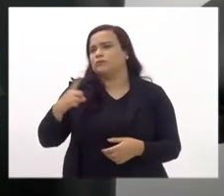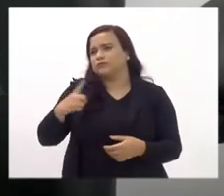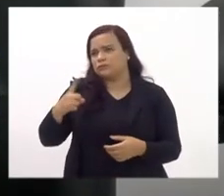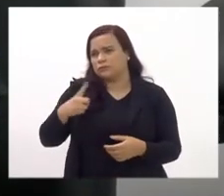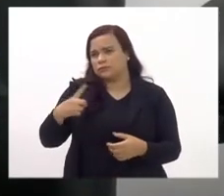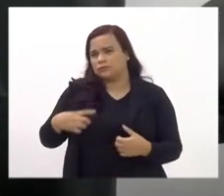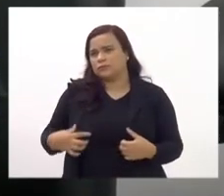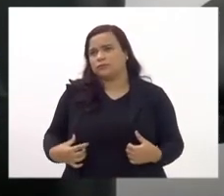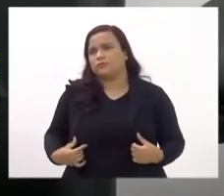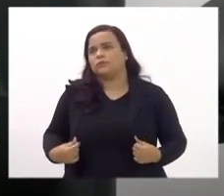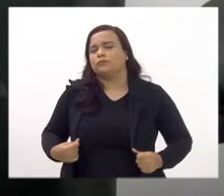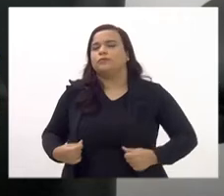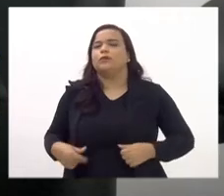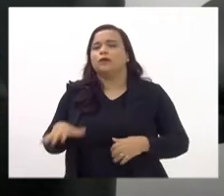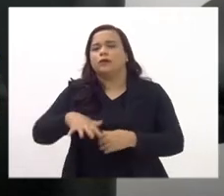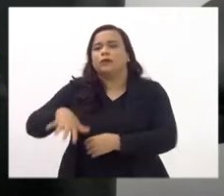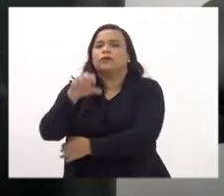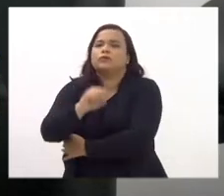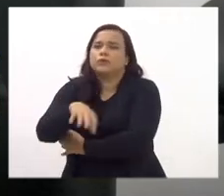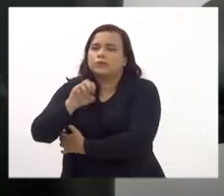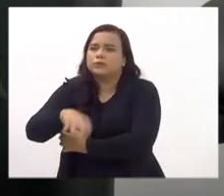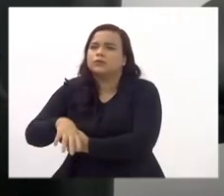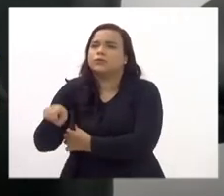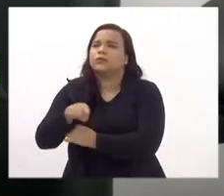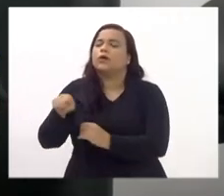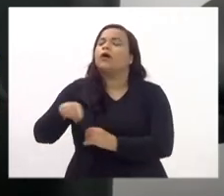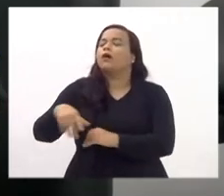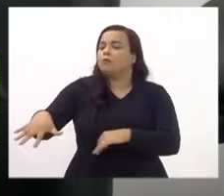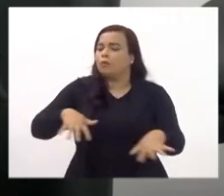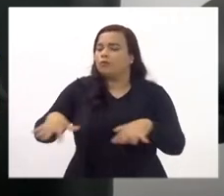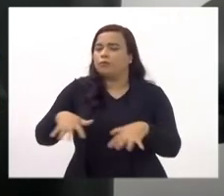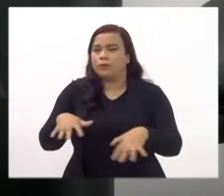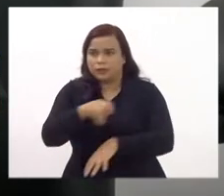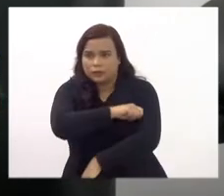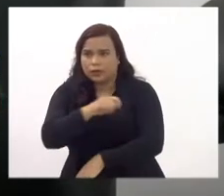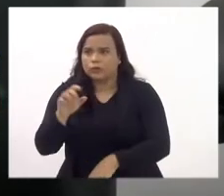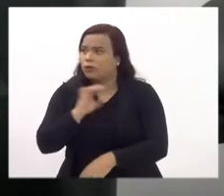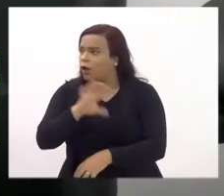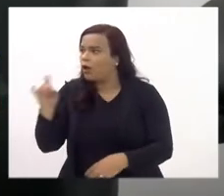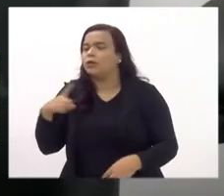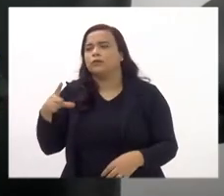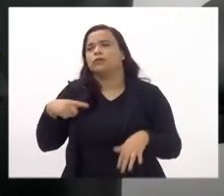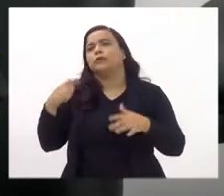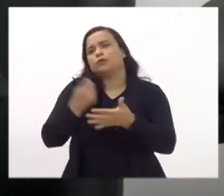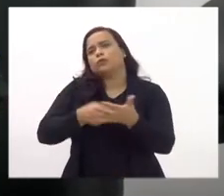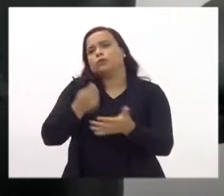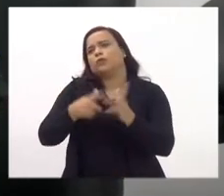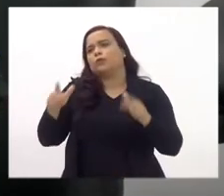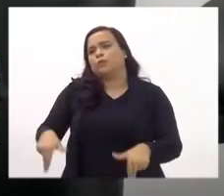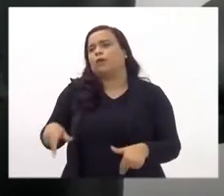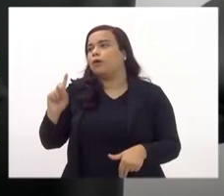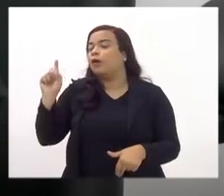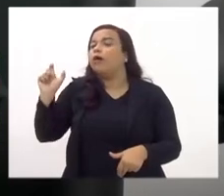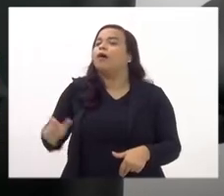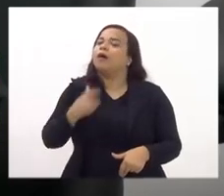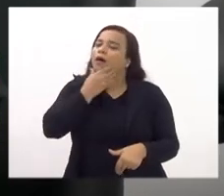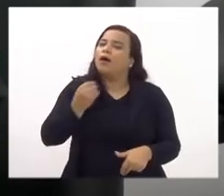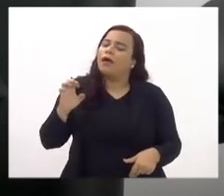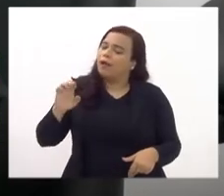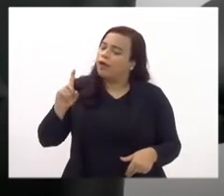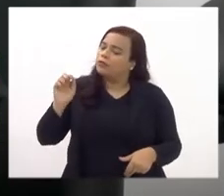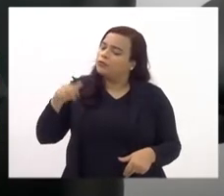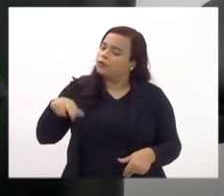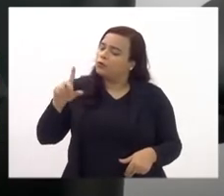direitos da nossa educação. Cada um do movimento estudantil está nessa luta. Assim como o Edson Luiz morreu lutando,